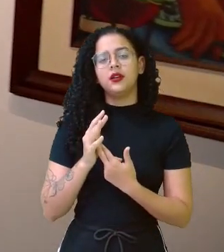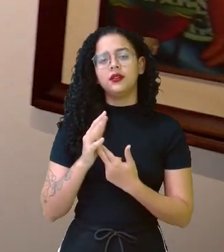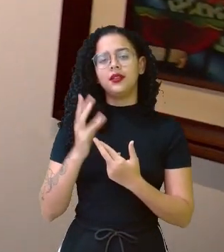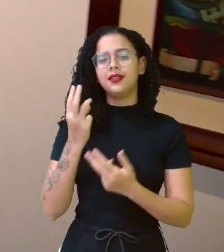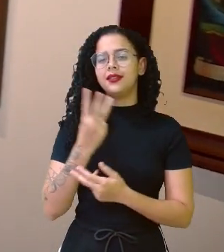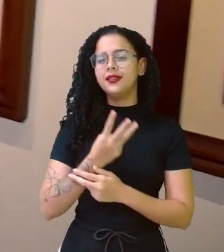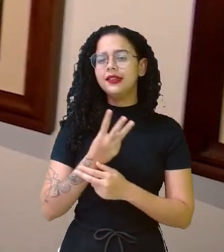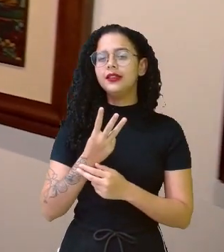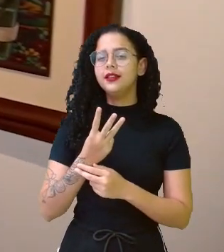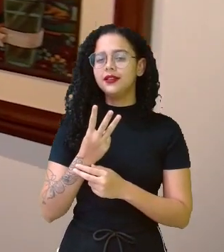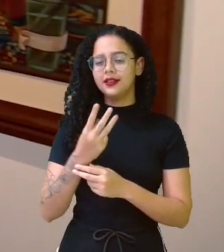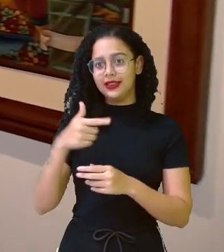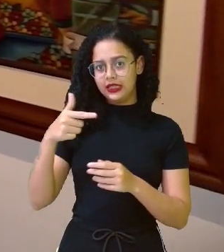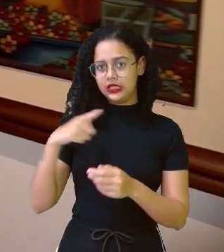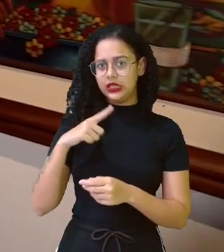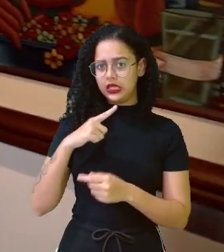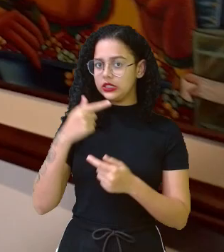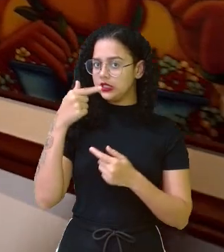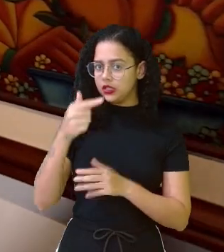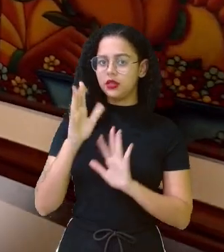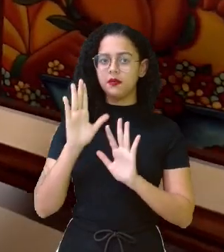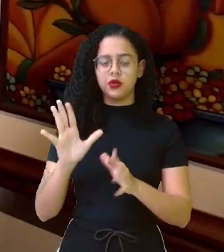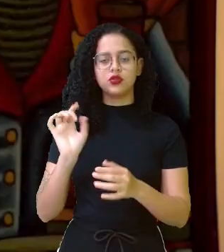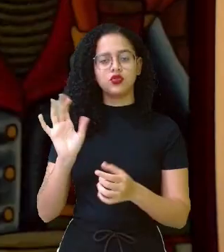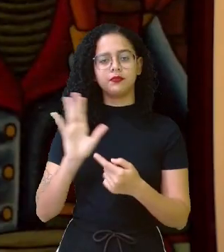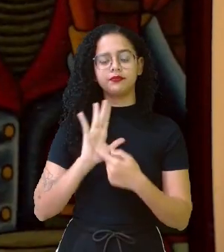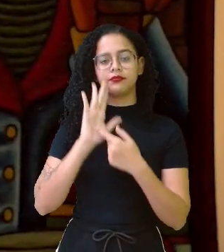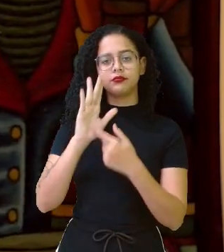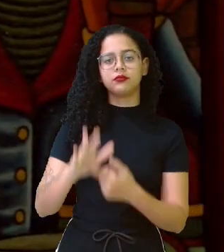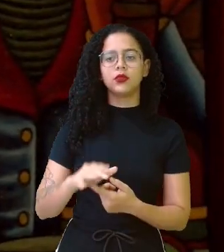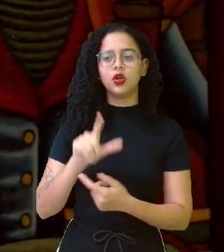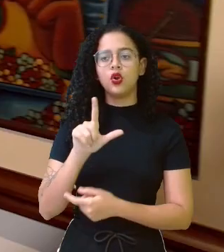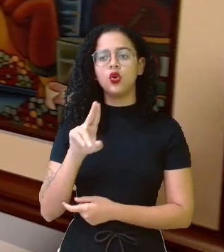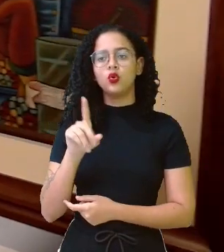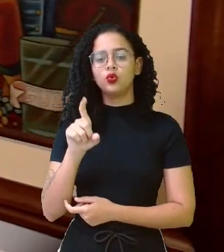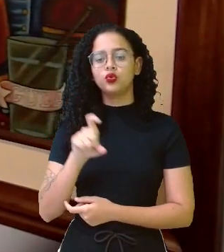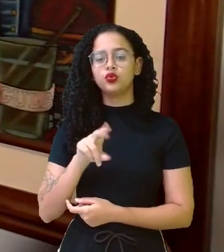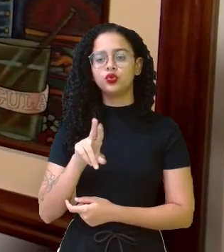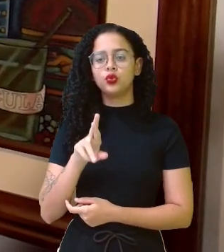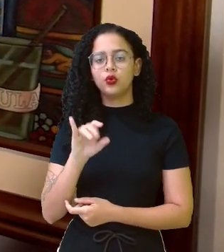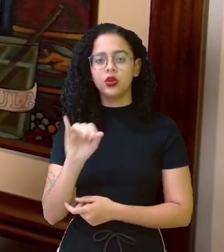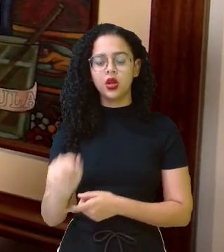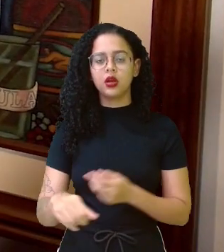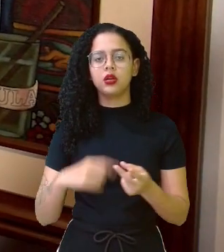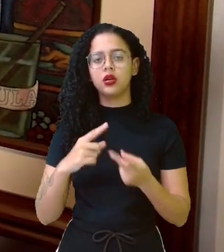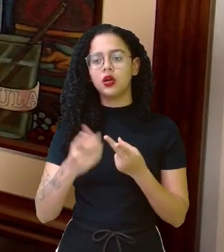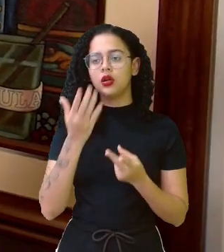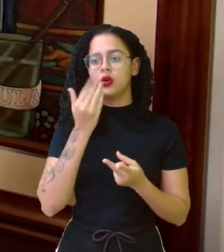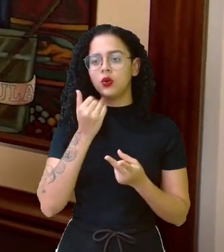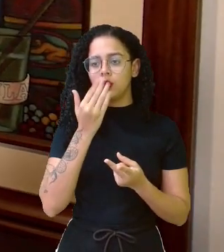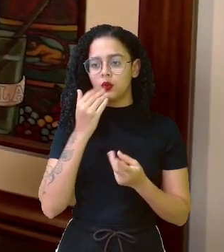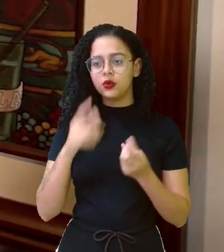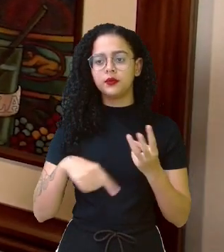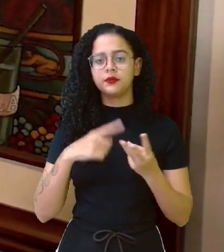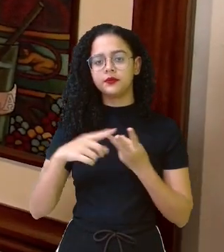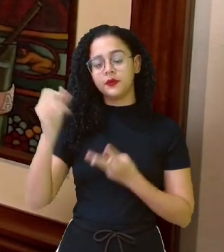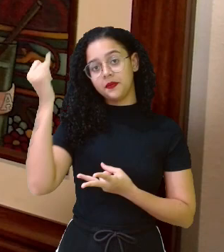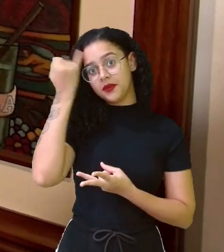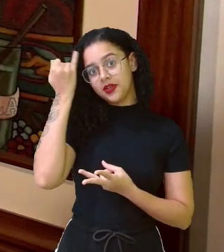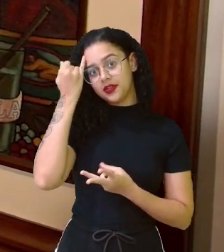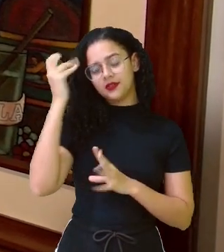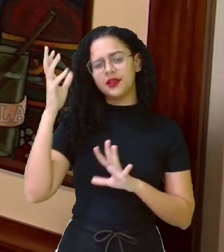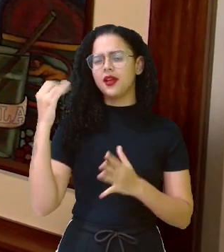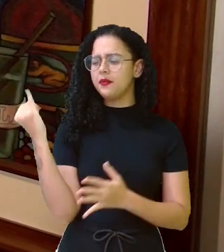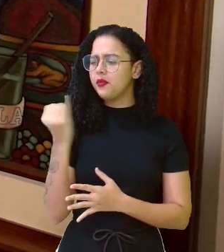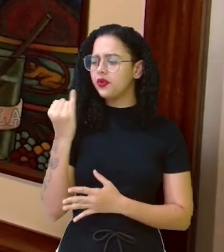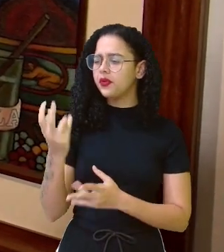três dos sete, no caso, né? Que é a representação da luxúria, da gula e da preguiça. É muito interessante a gente perceber quando o